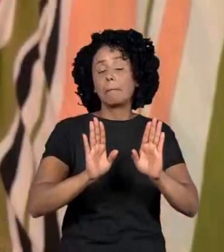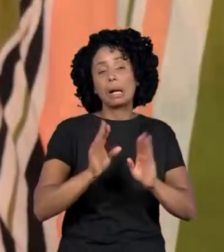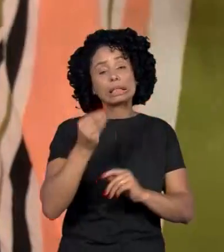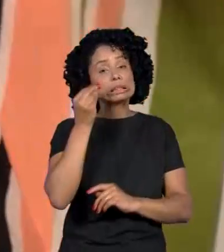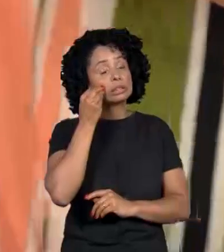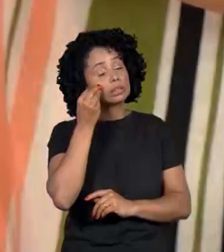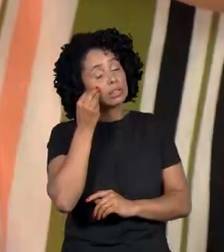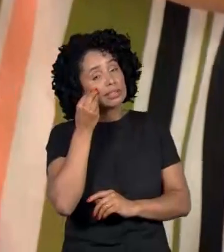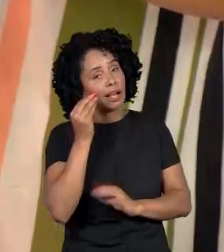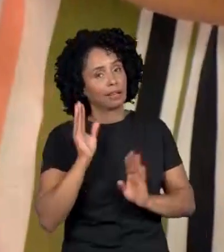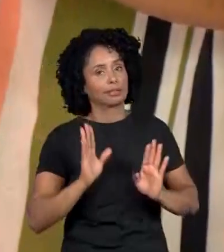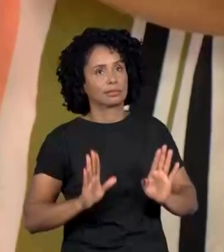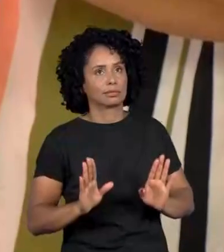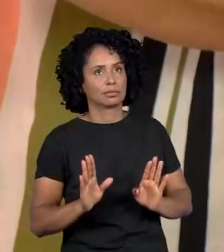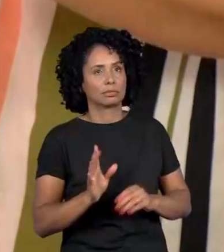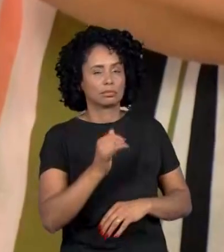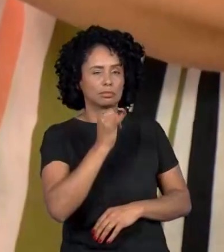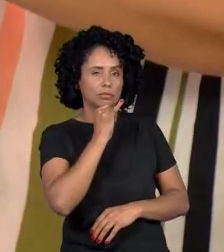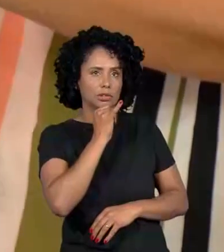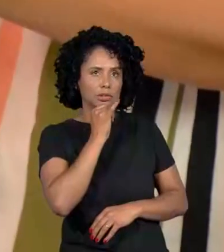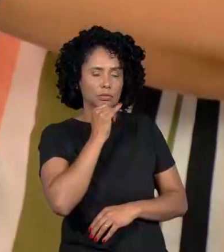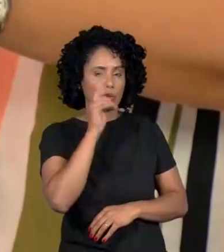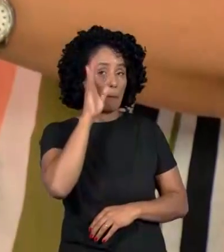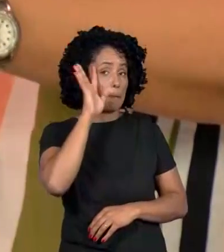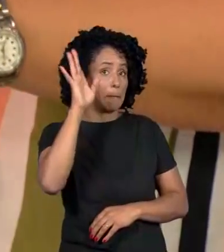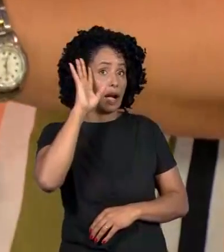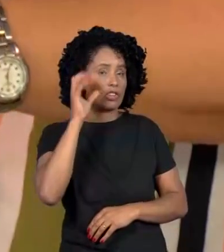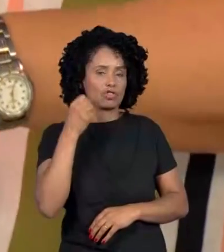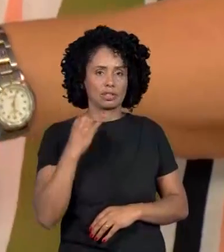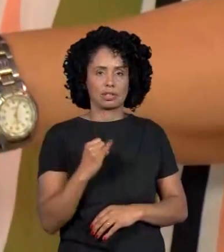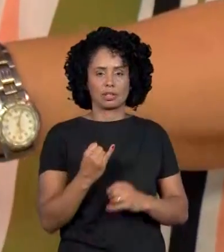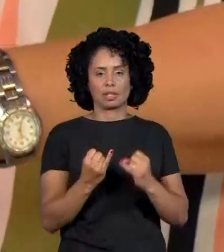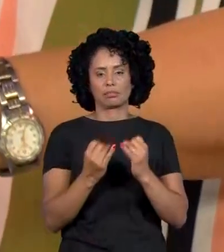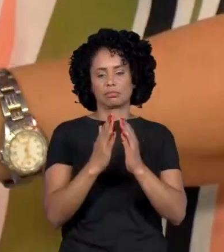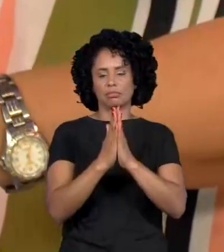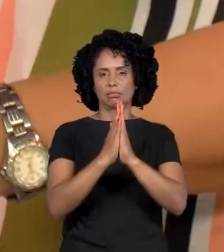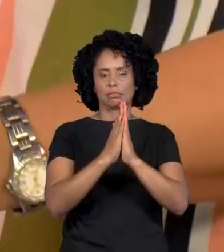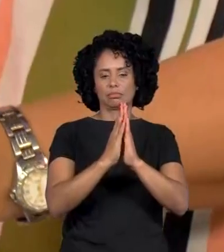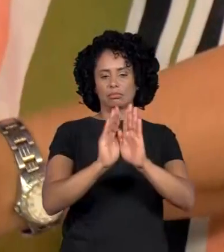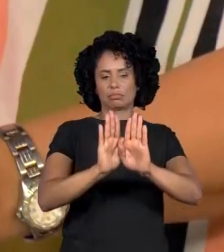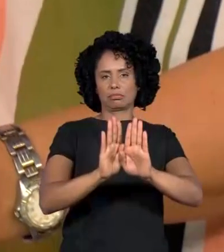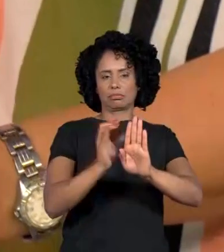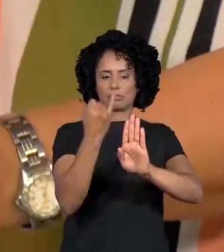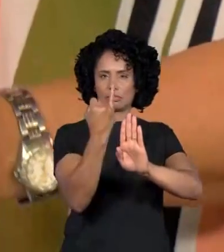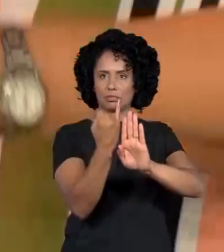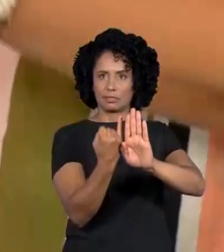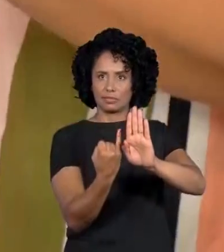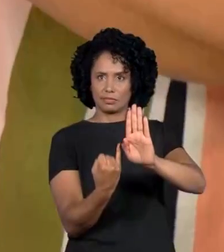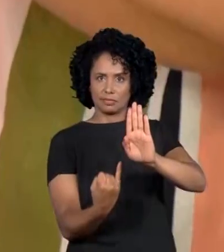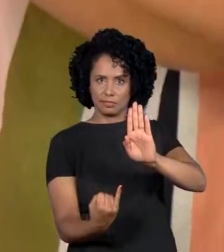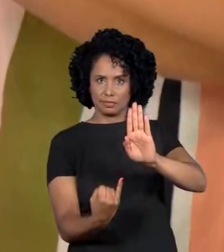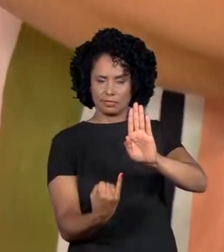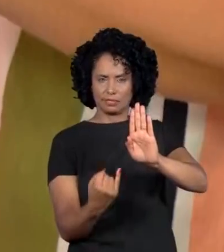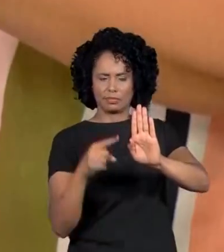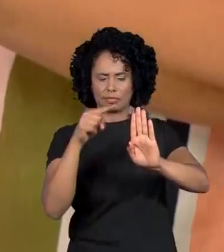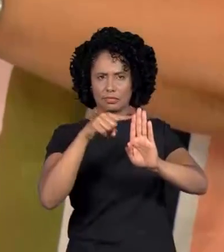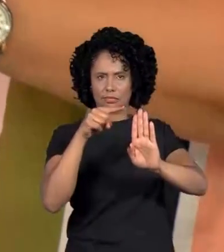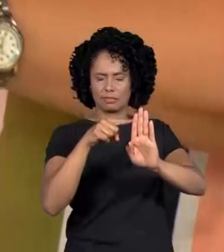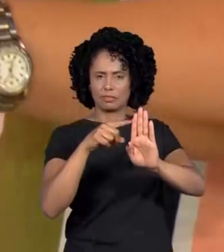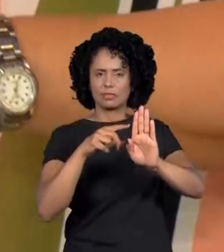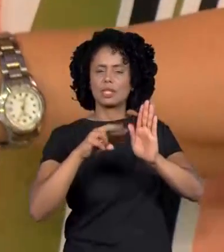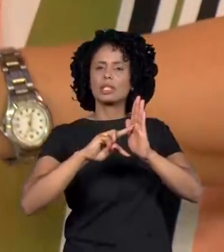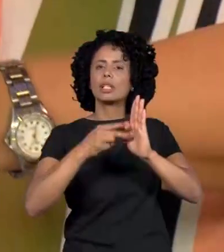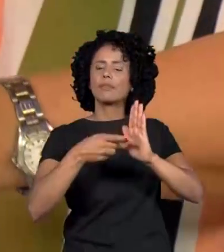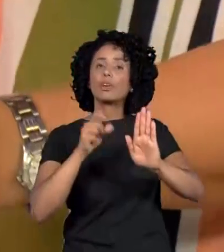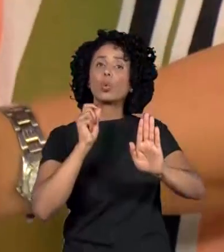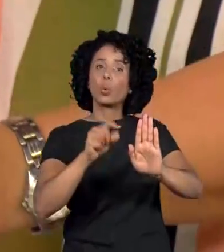com ela. Vamos imaginar que o eixo de simetria seja bem aqui onde eu estou passando o dedo. Então, significa que a minha figura ela